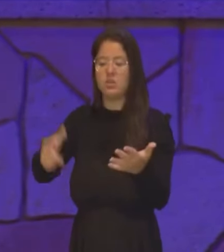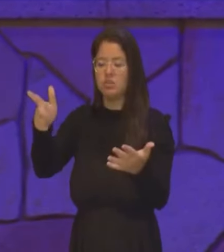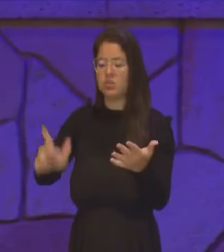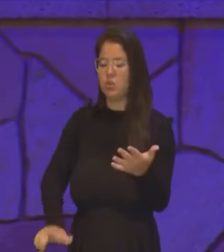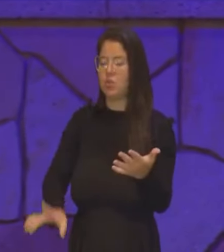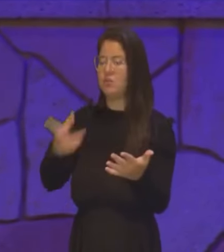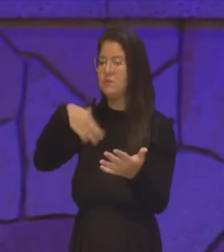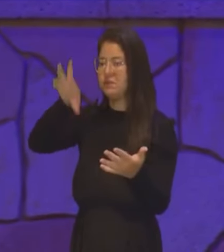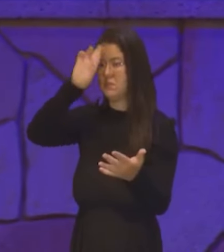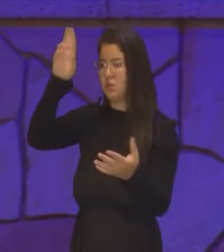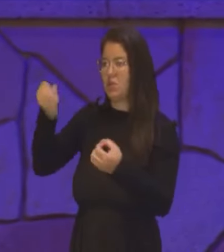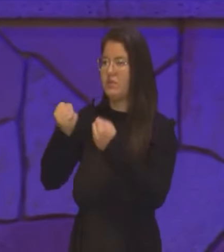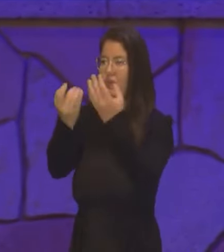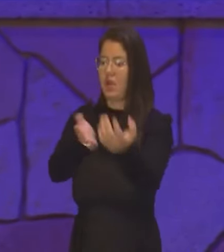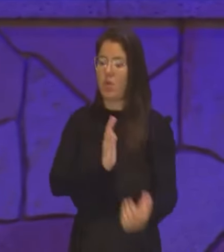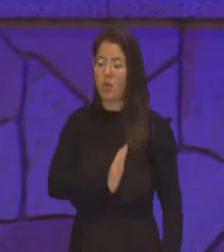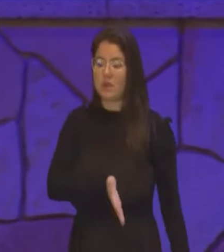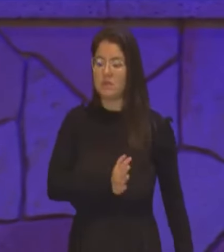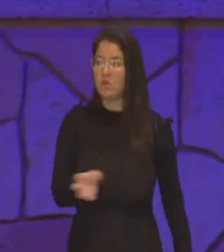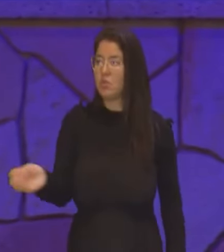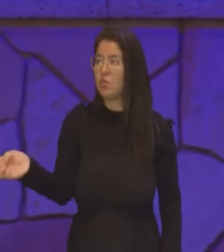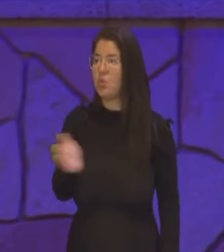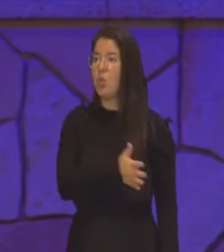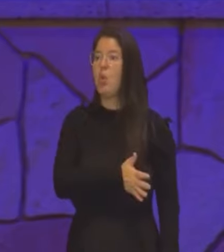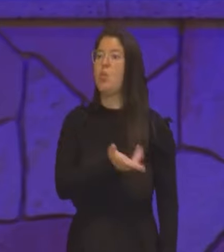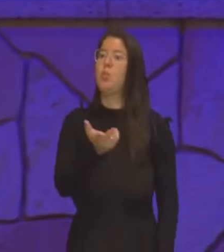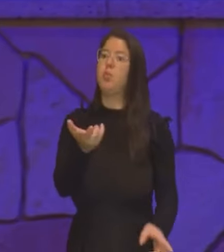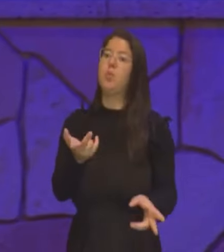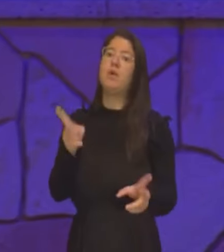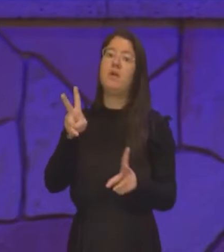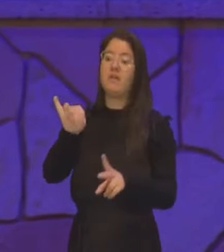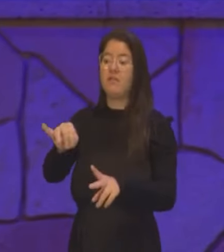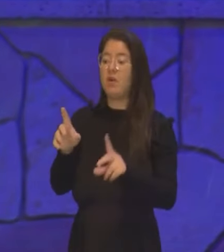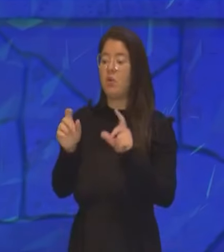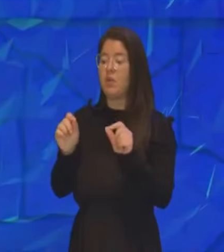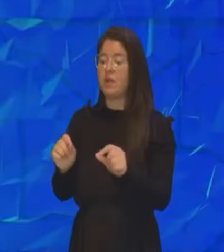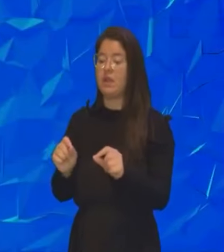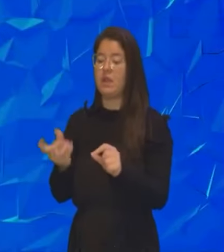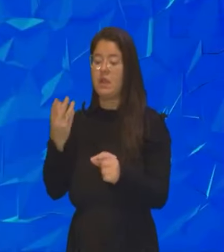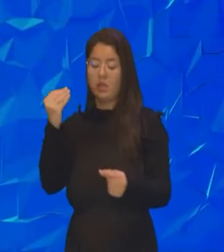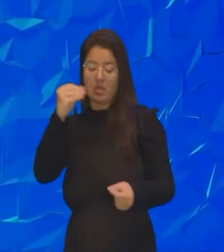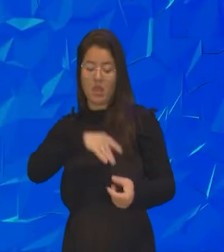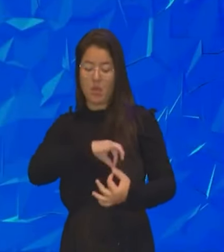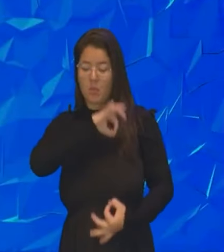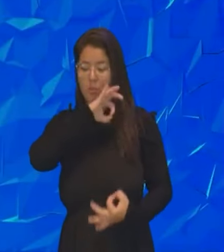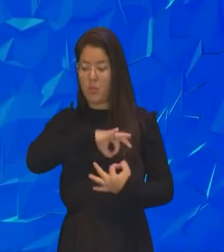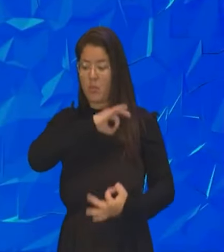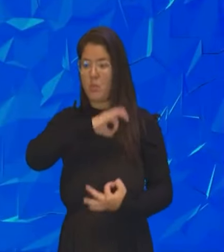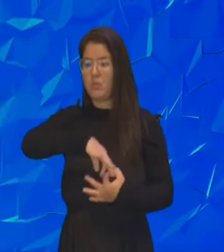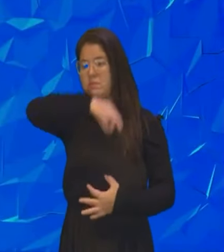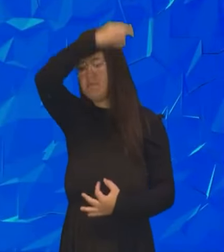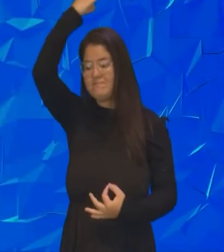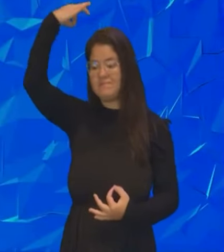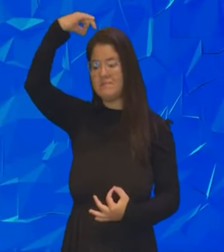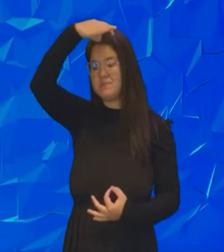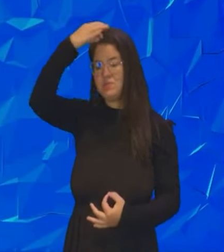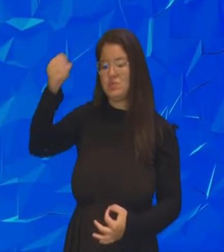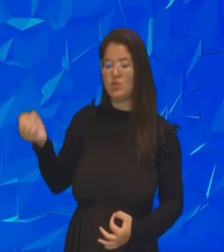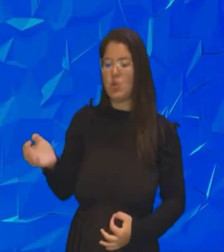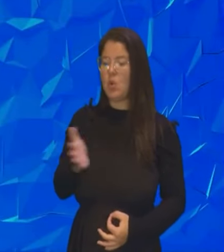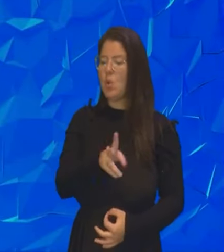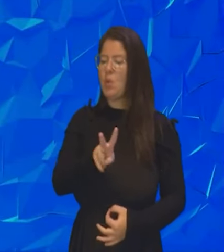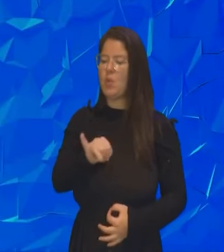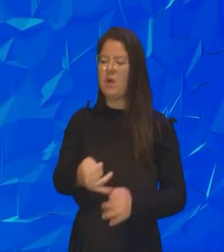lhes darei um coração novo, e porei dentro de vocês um espírito novo, tirarei de vocês